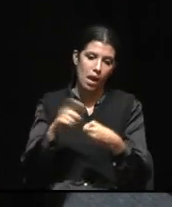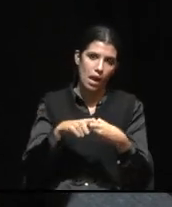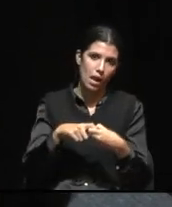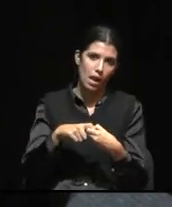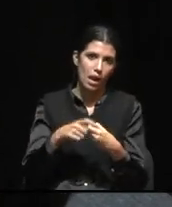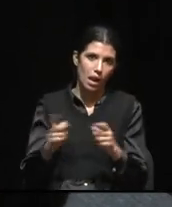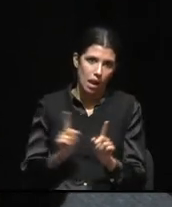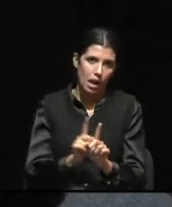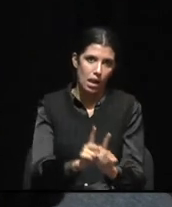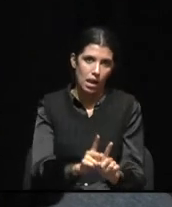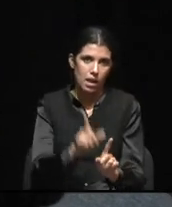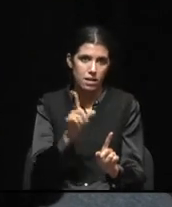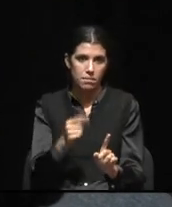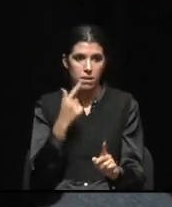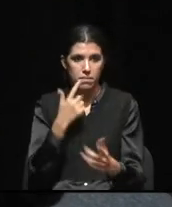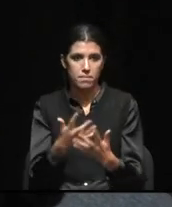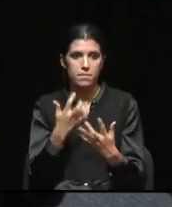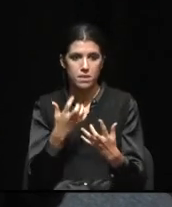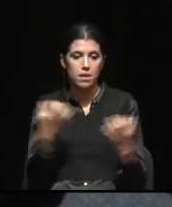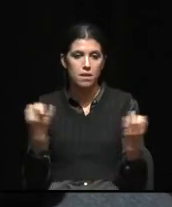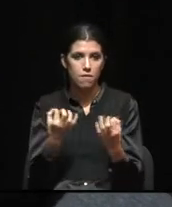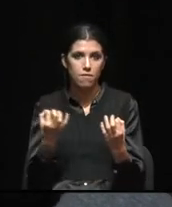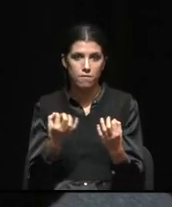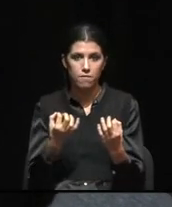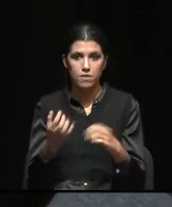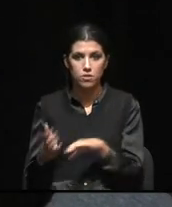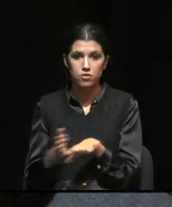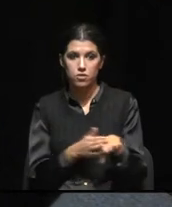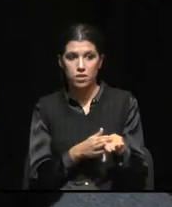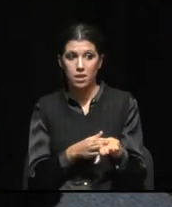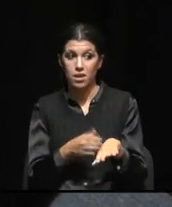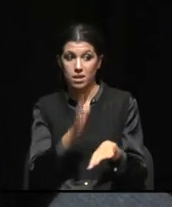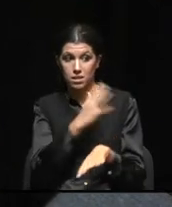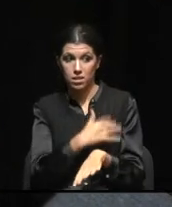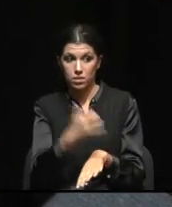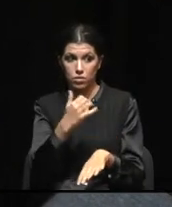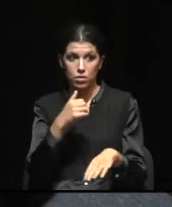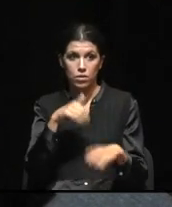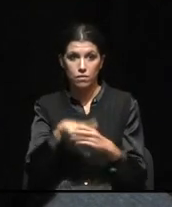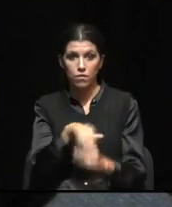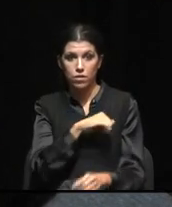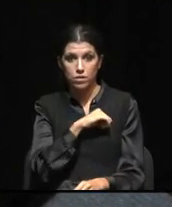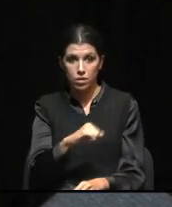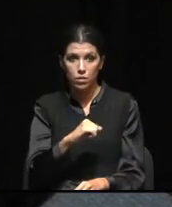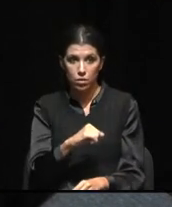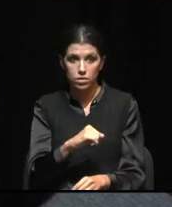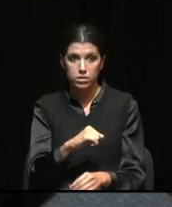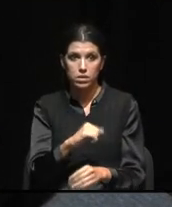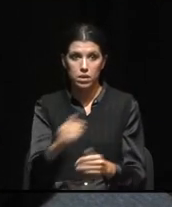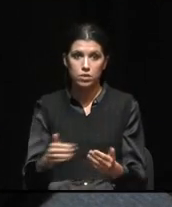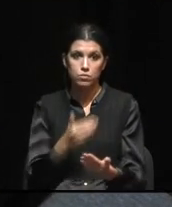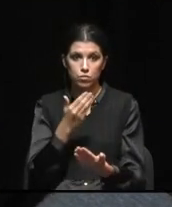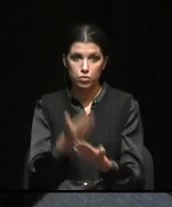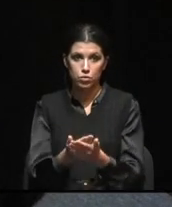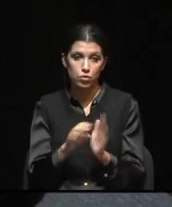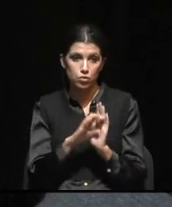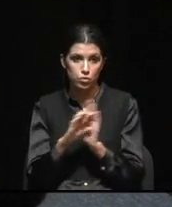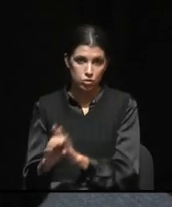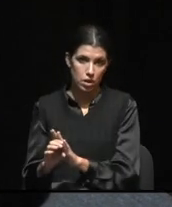e nota-se exatamente que toda a esquerda Vota contra as asç